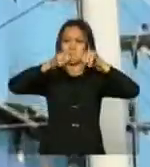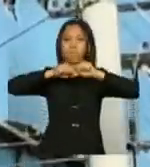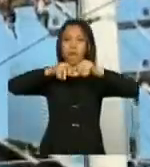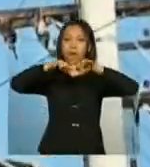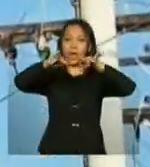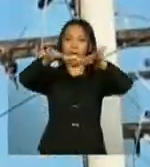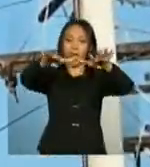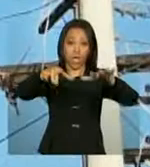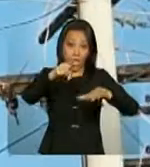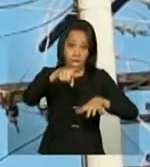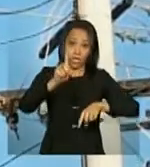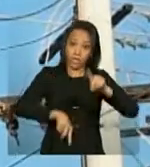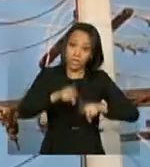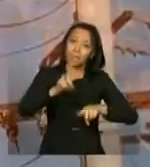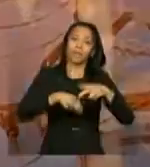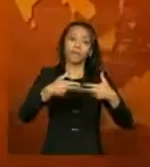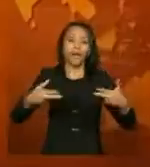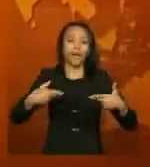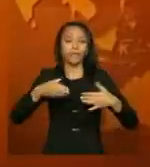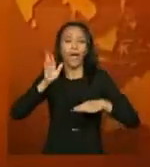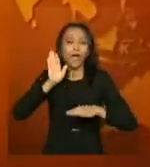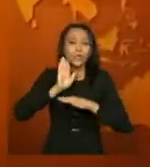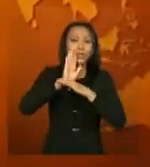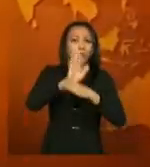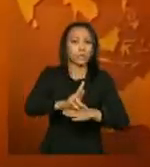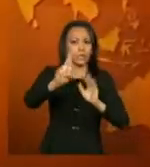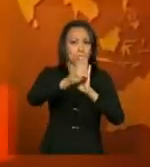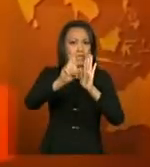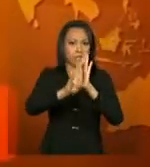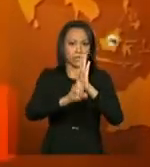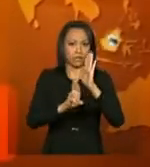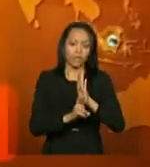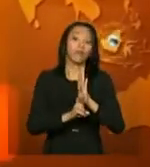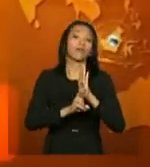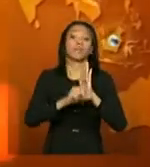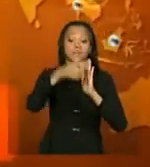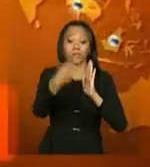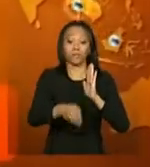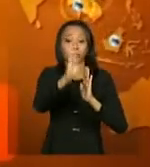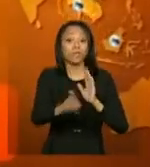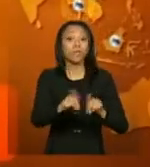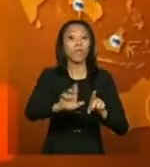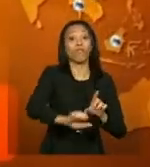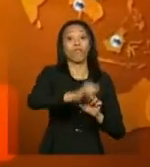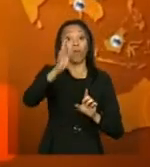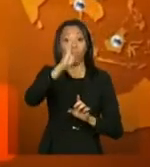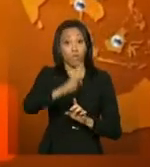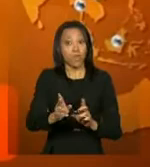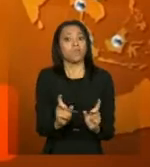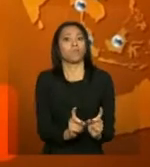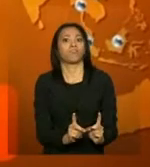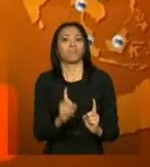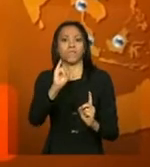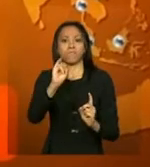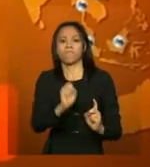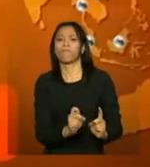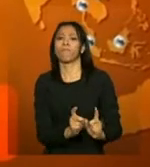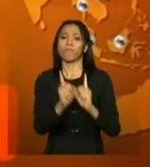os produtos Baltô atendem às mais exigentes normas nacionais e internacionais e são exportados para